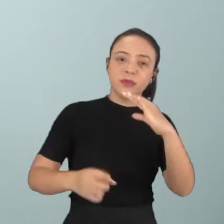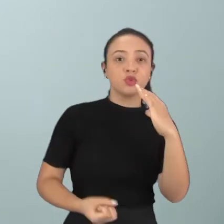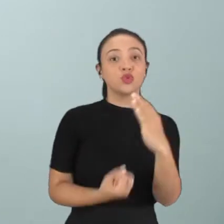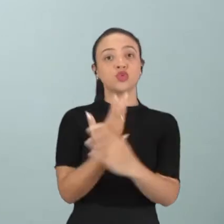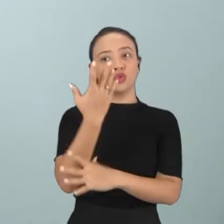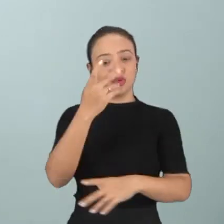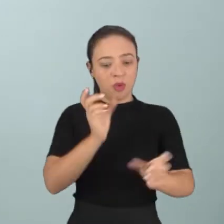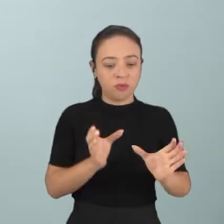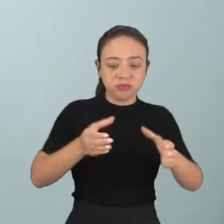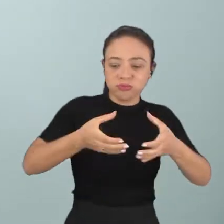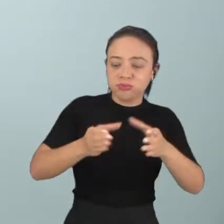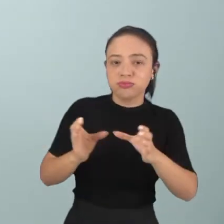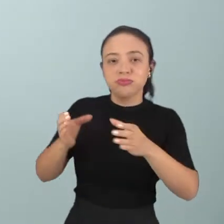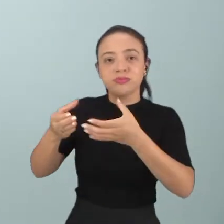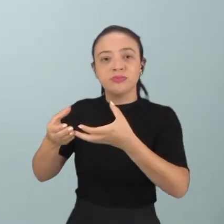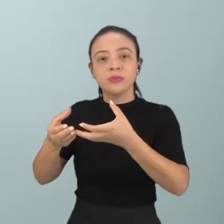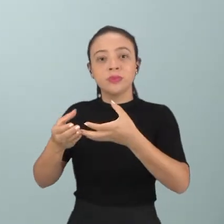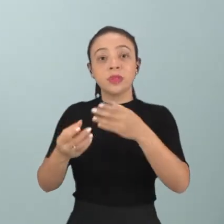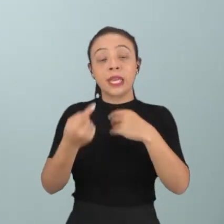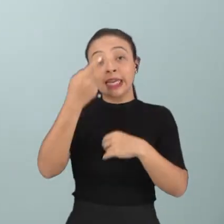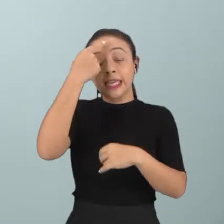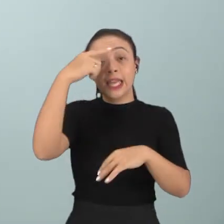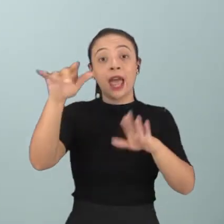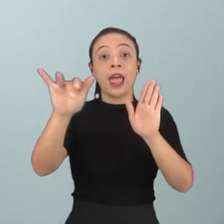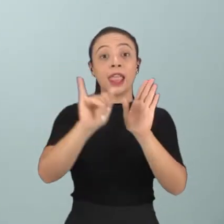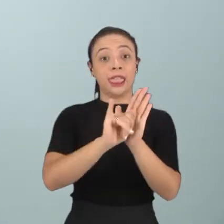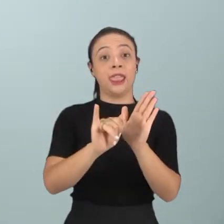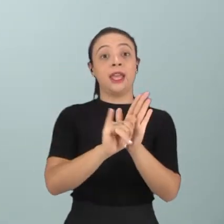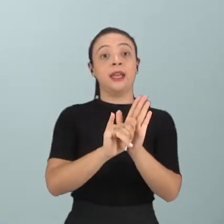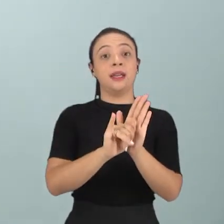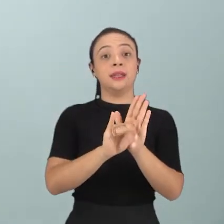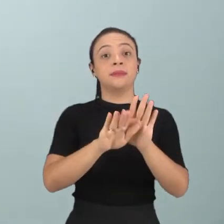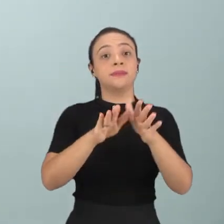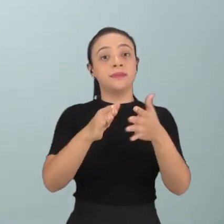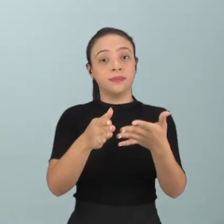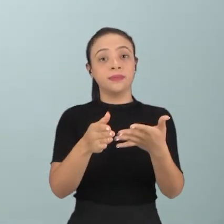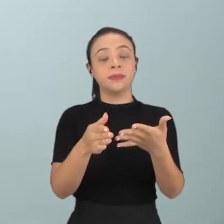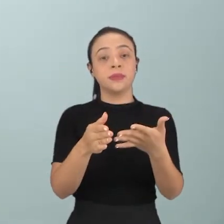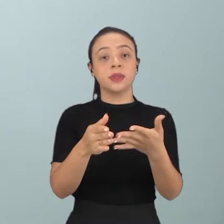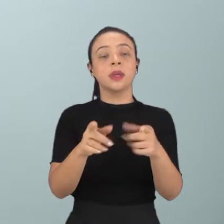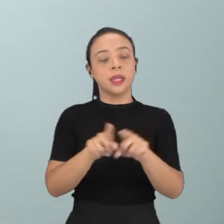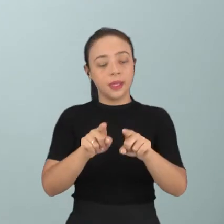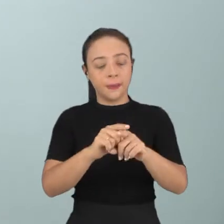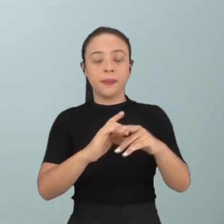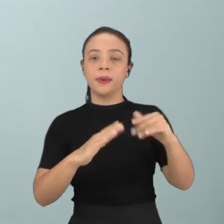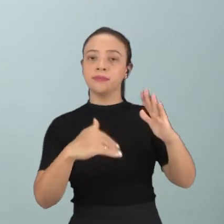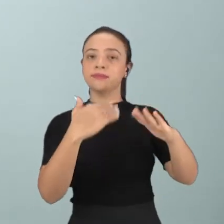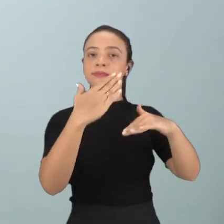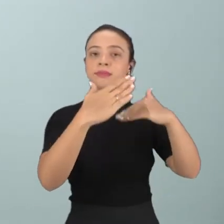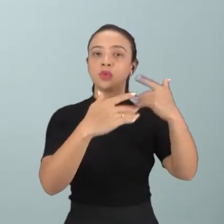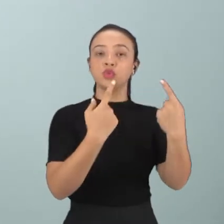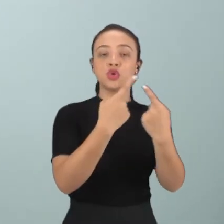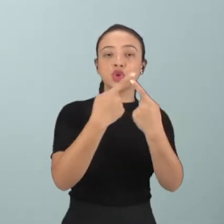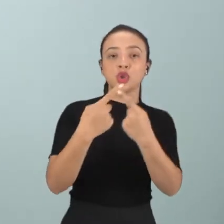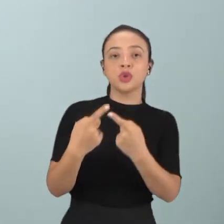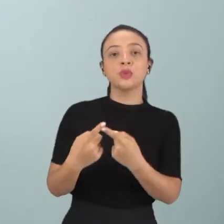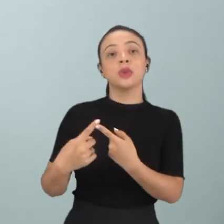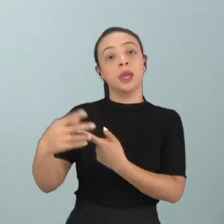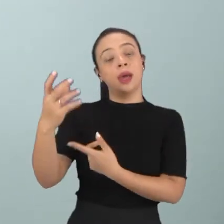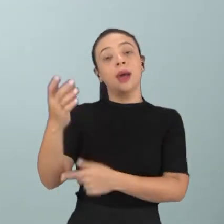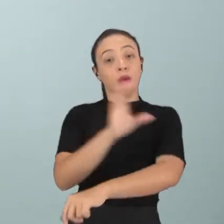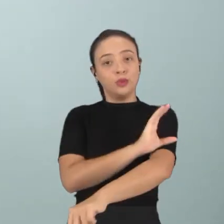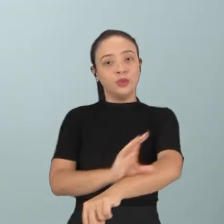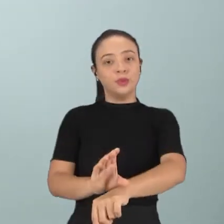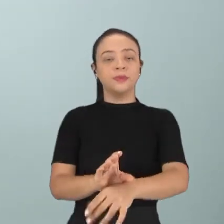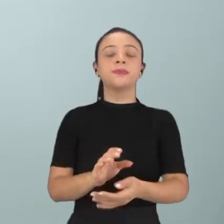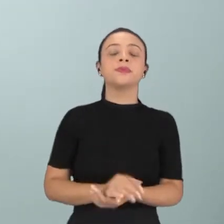se formando, vão criando uma identidade e essas manifestações vão tendo a sua evolução. Mas hoje eu quero falar um pouco mais sobre